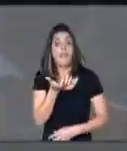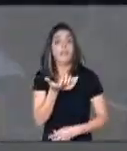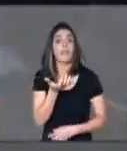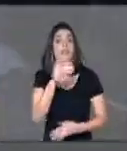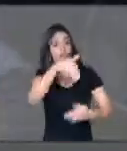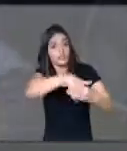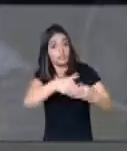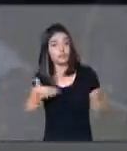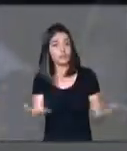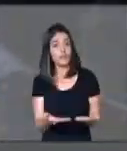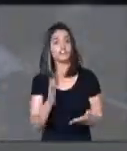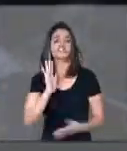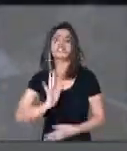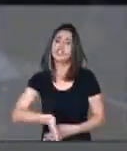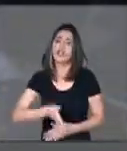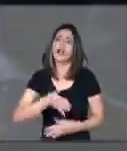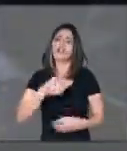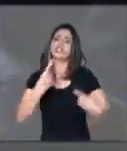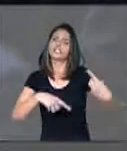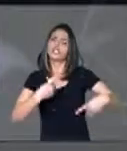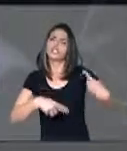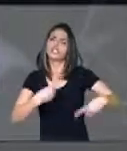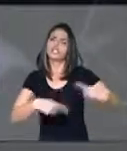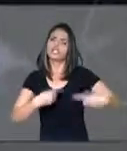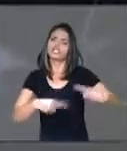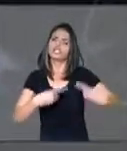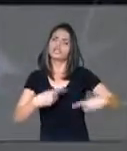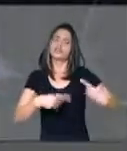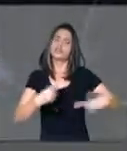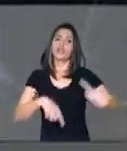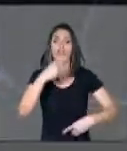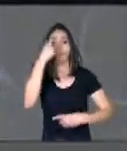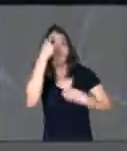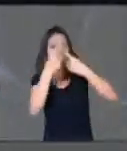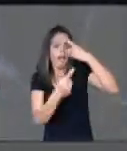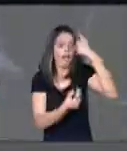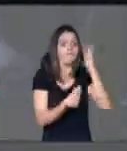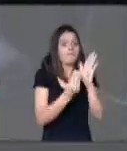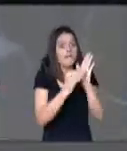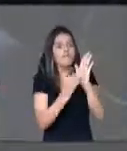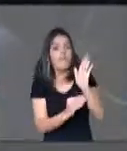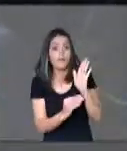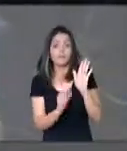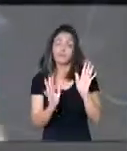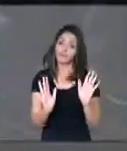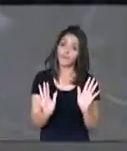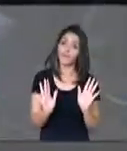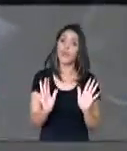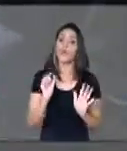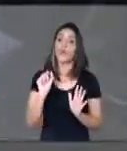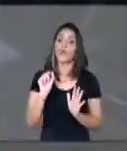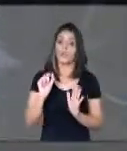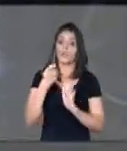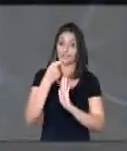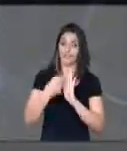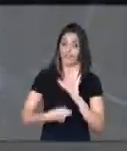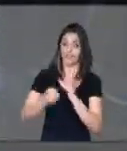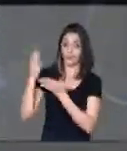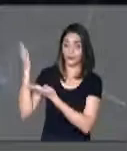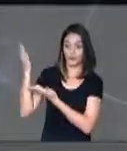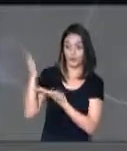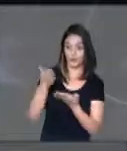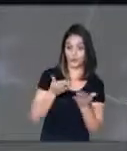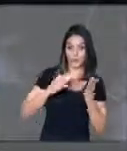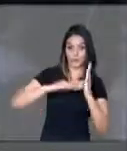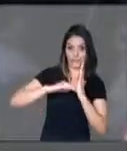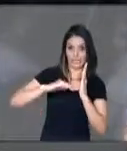debater. Nós passamos muito tempo amadurecendo a ideia, achamos que o modelo que veio do Senado, num